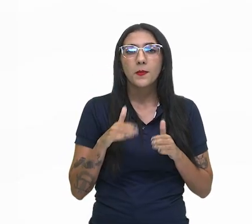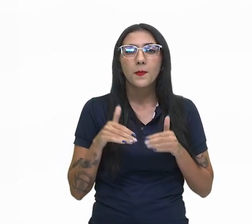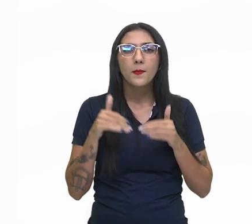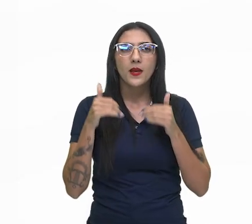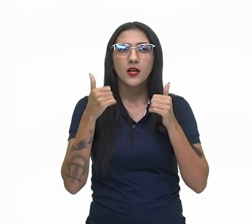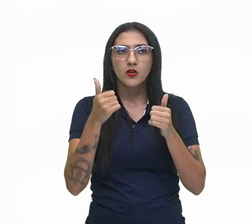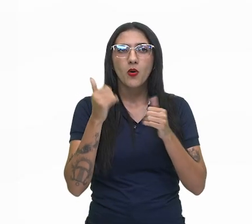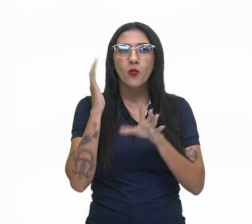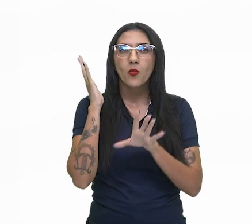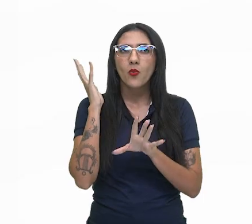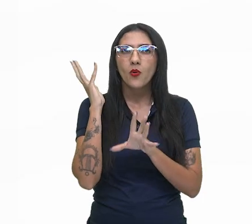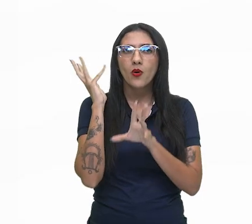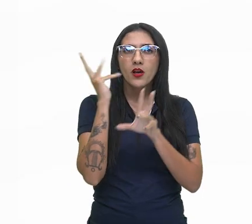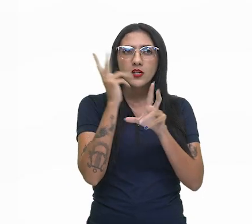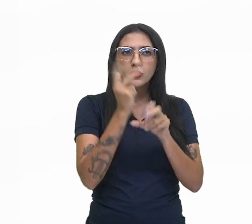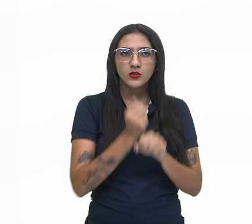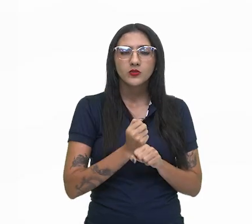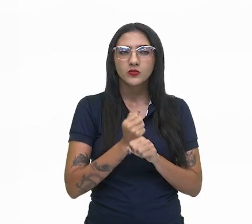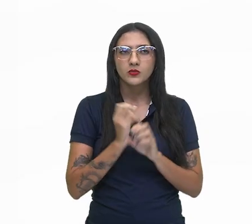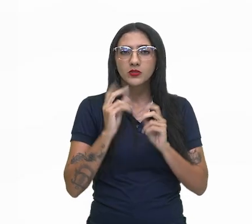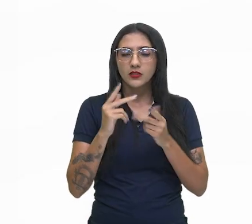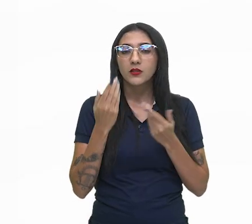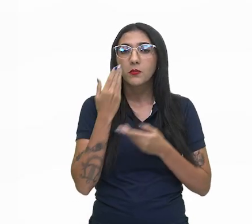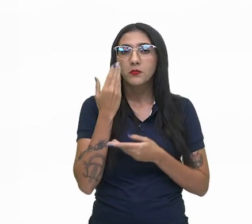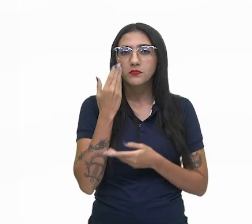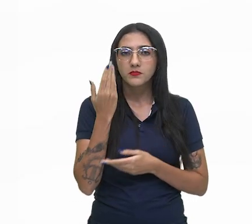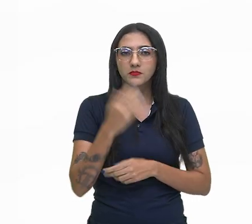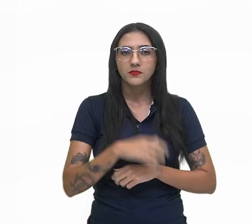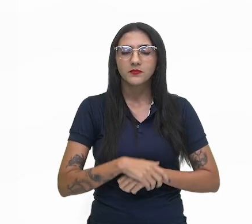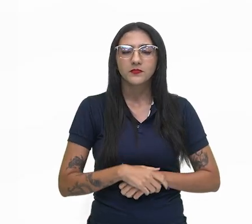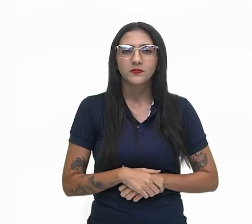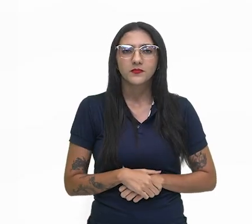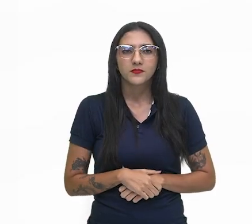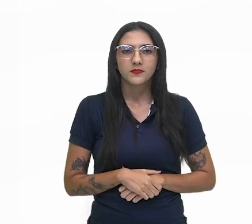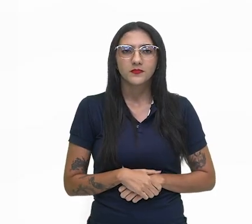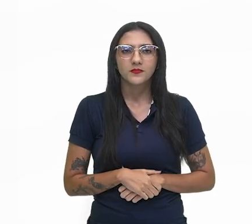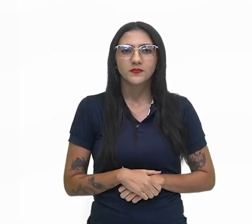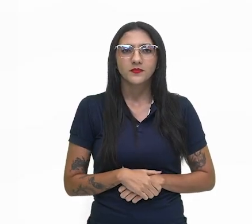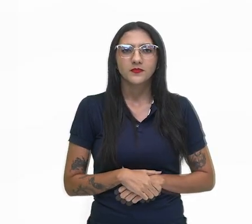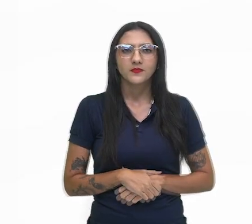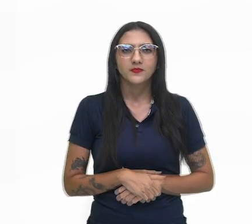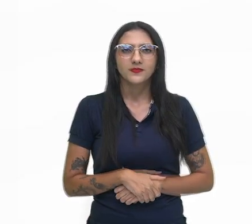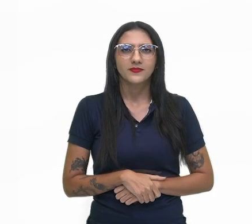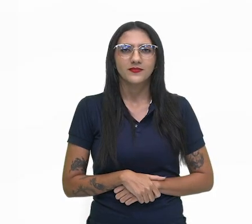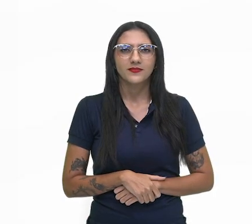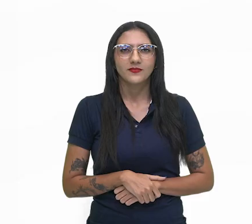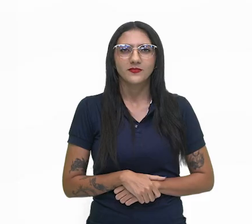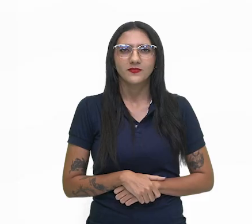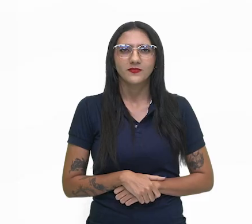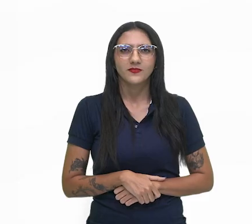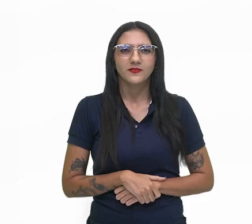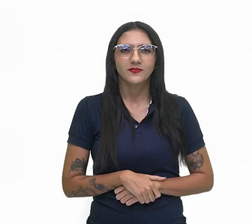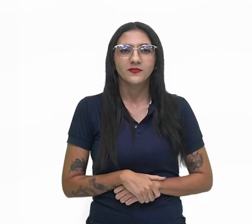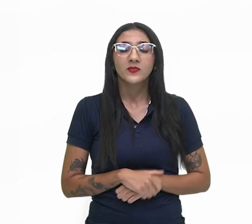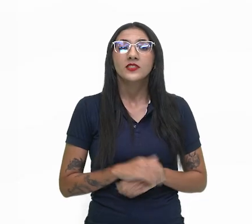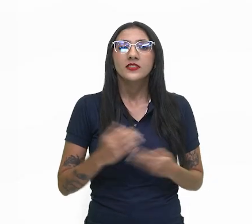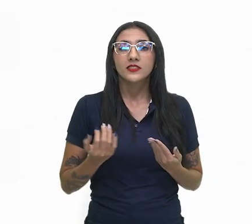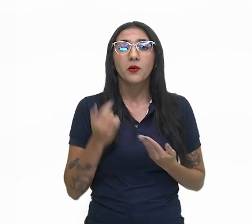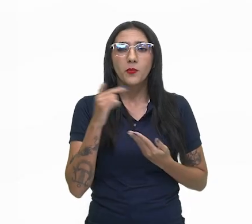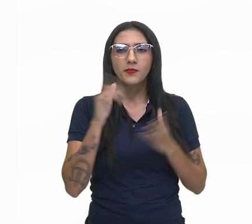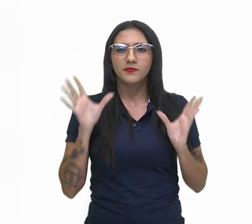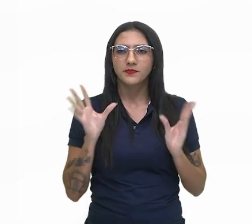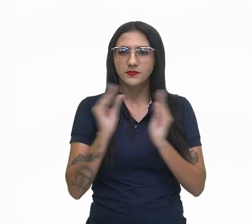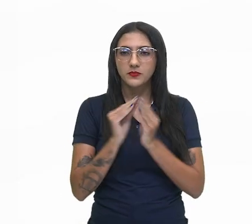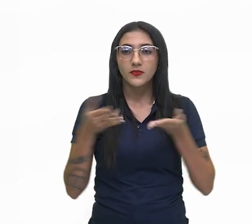um resumão de tudo, tá bom? Vamos para o resumão? Então, olha só, nesse resumão, a gente